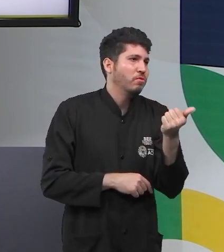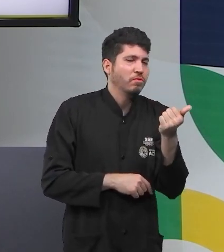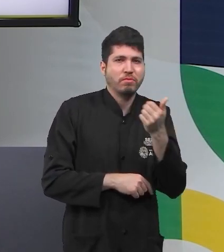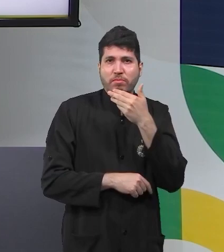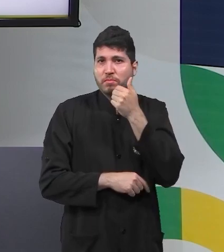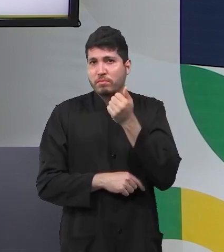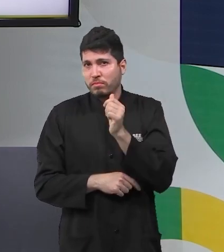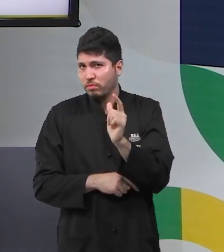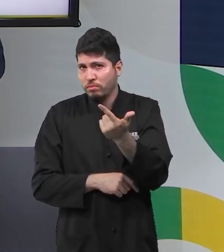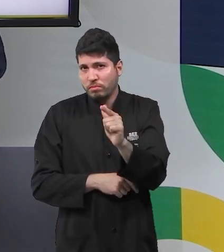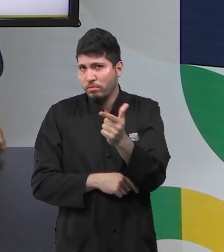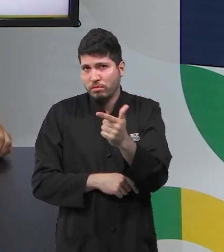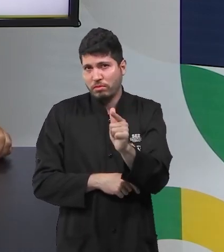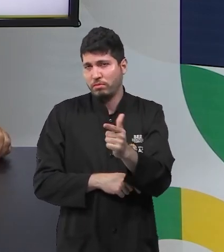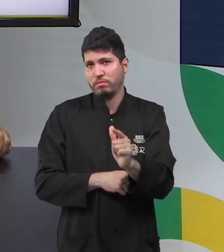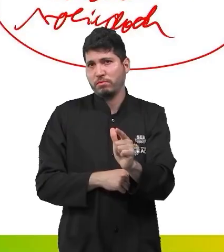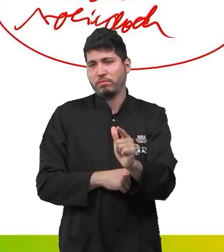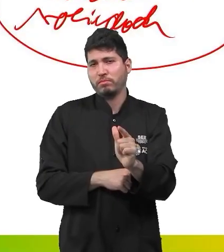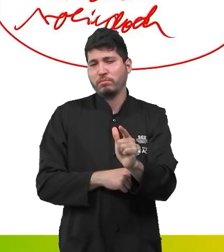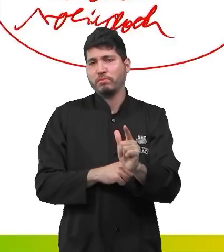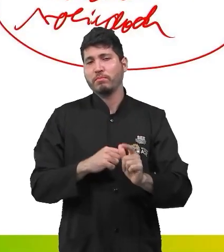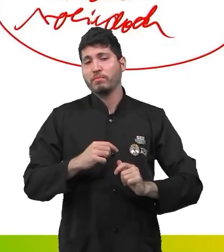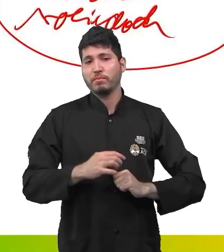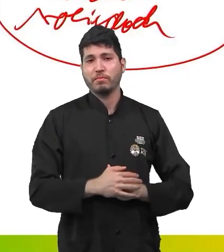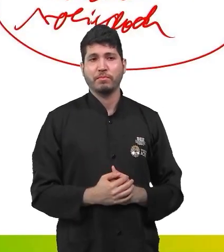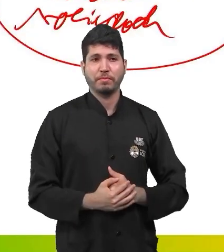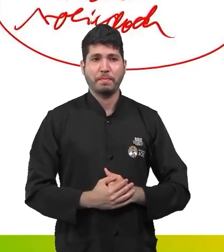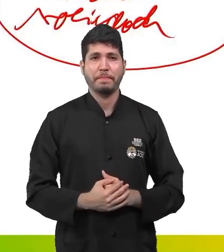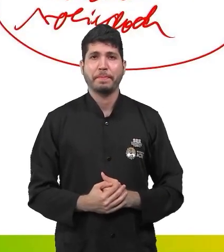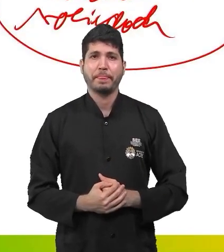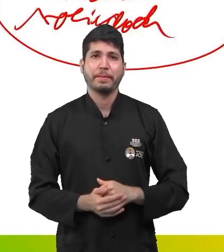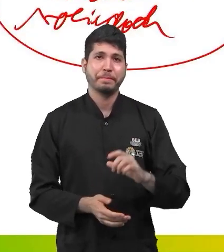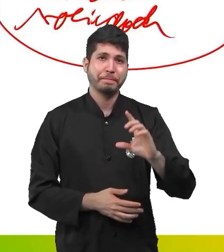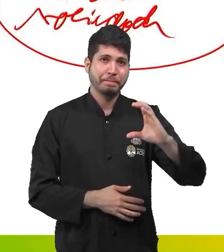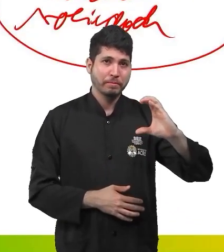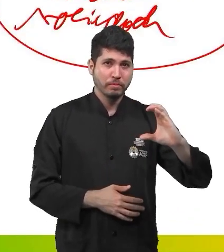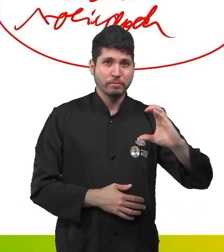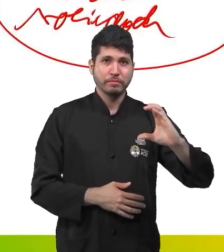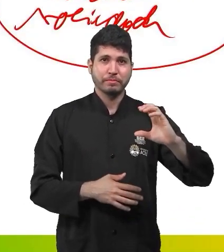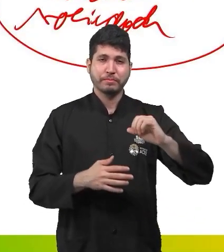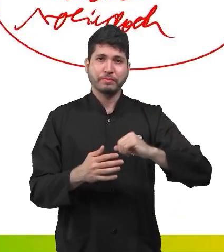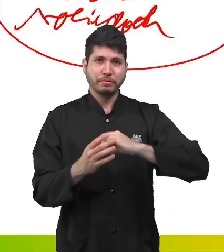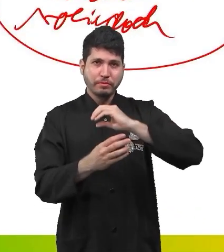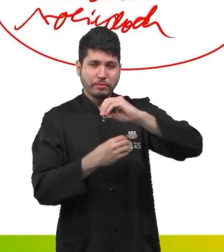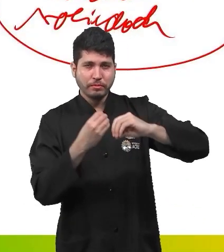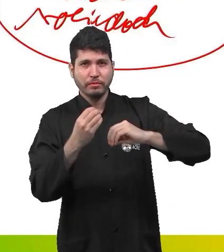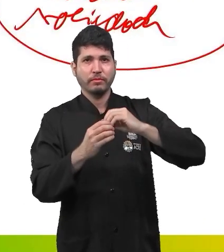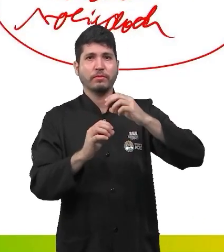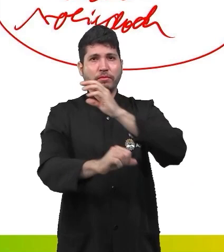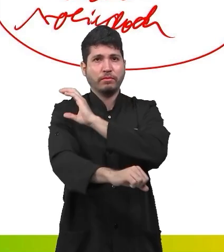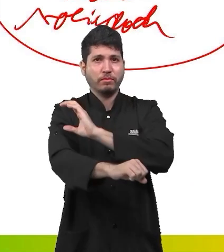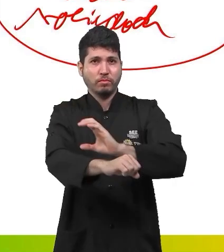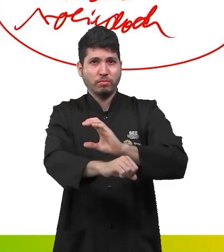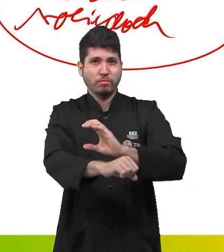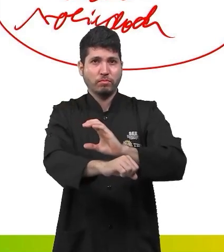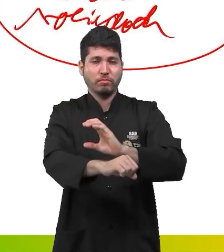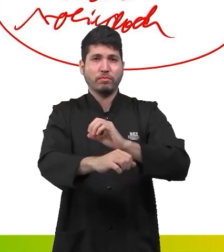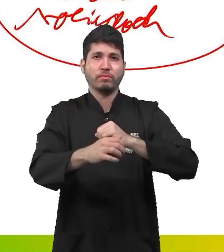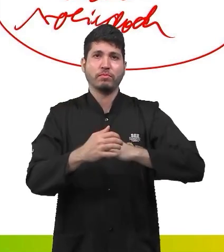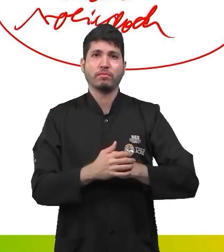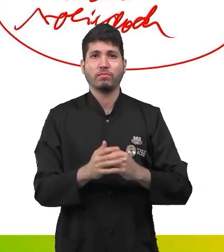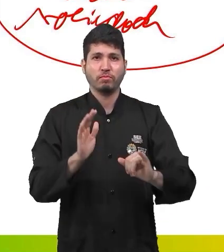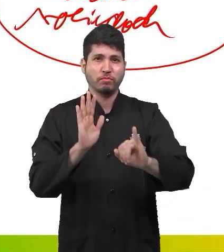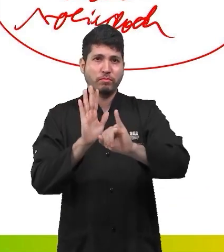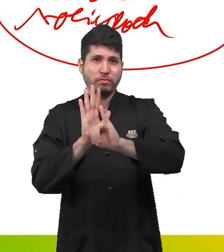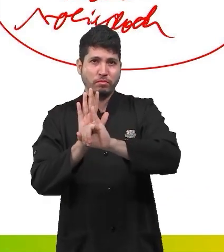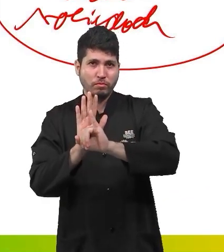outra. Então, provavelmente, já temos um gabarito. Vamos lá, continuando. Alternativa C. A miscigenação cultural no Brasil gerou uma identidade